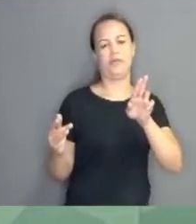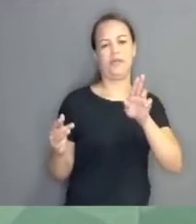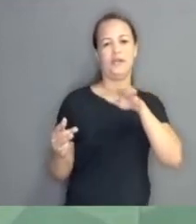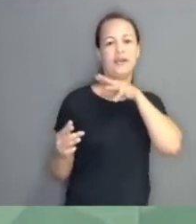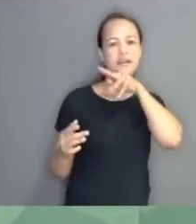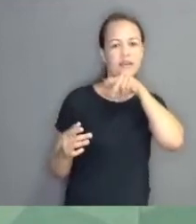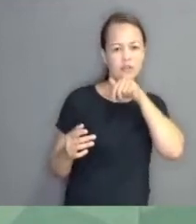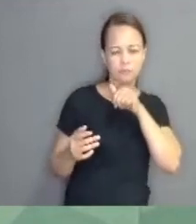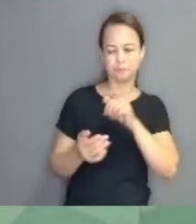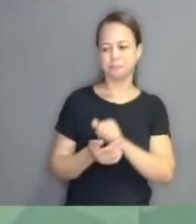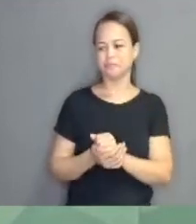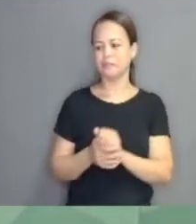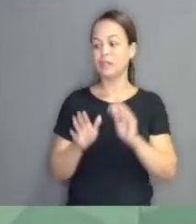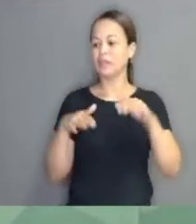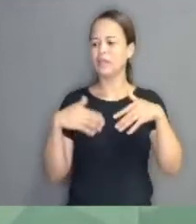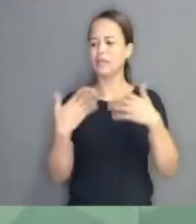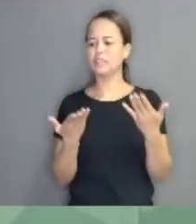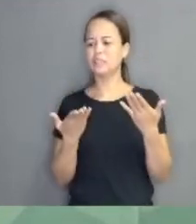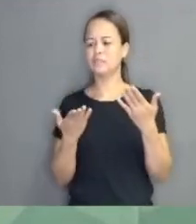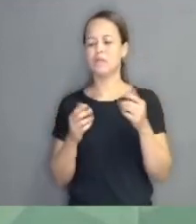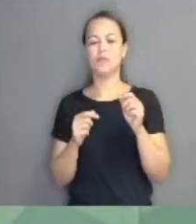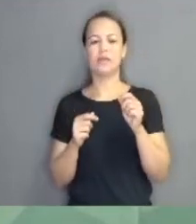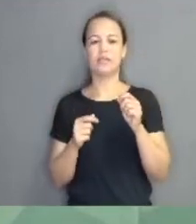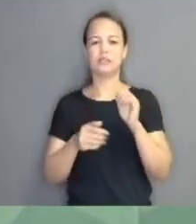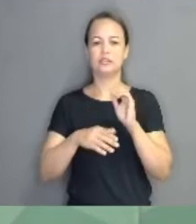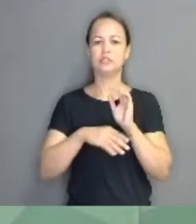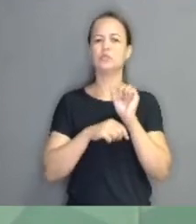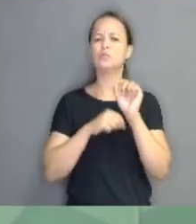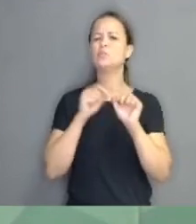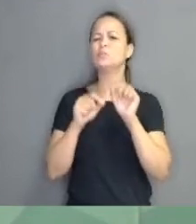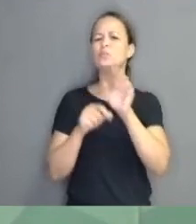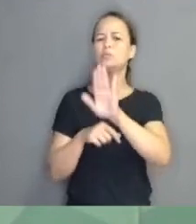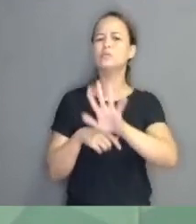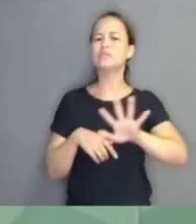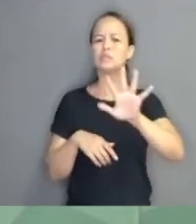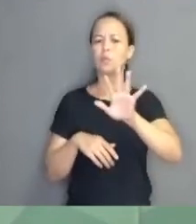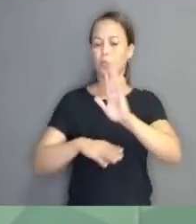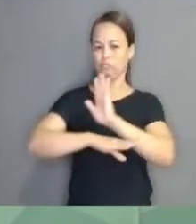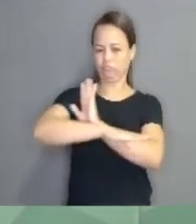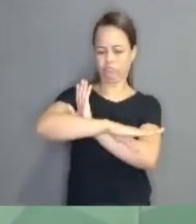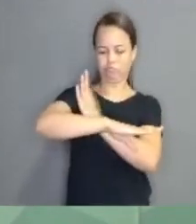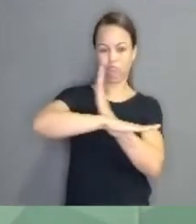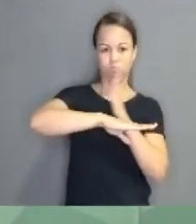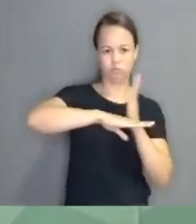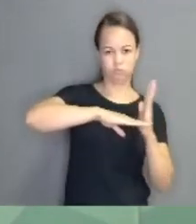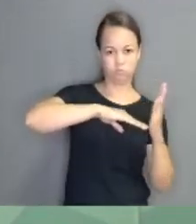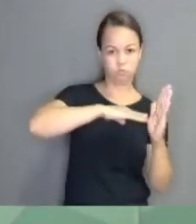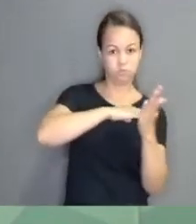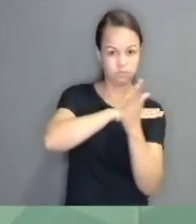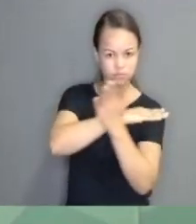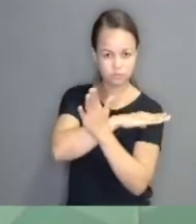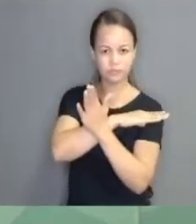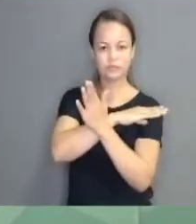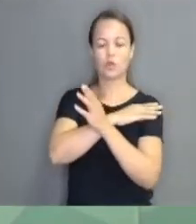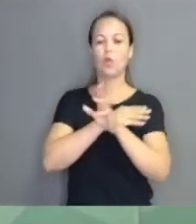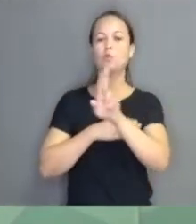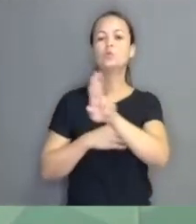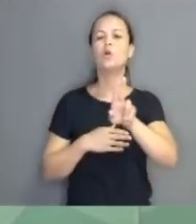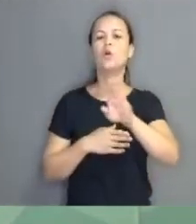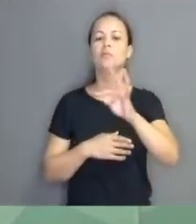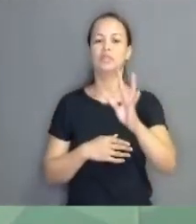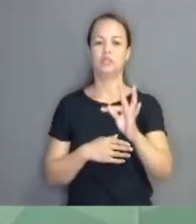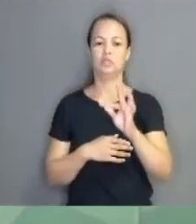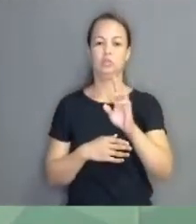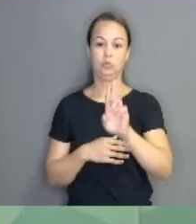lá que animal é esse aqui e o tubarão Olha o nome do